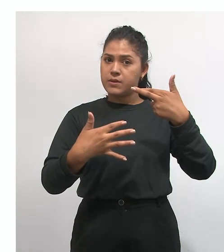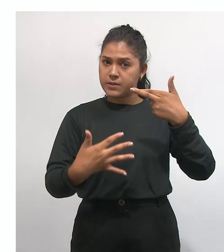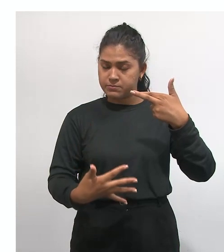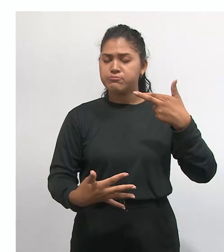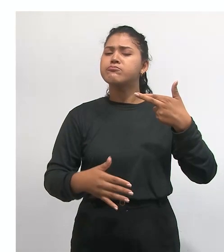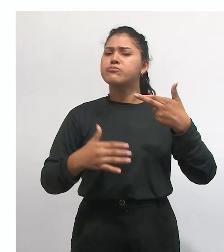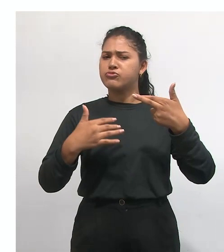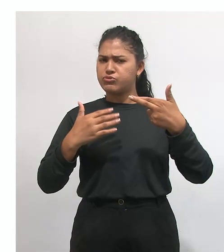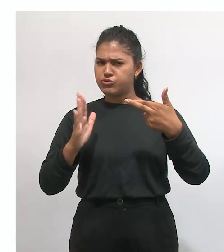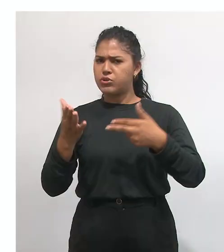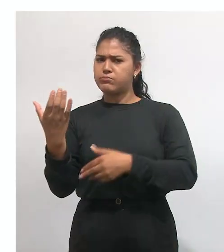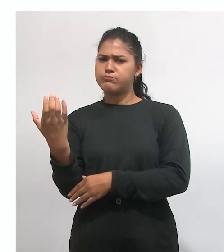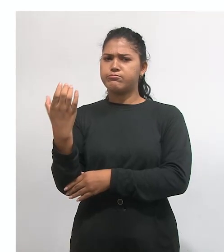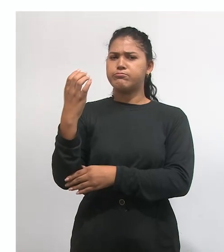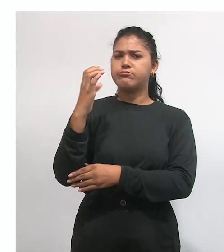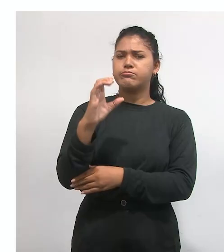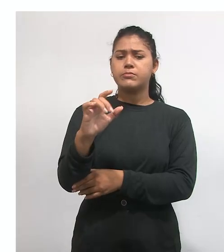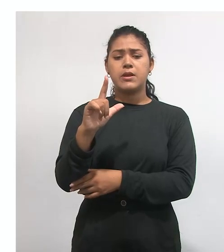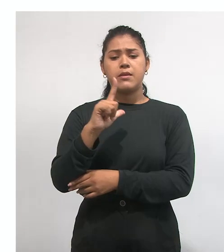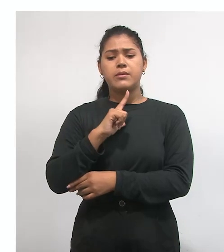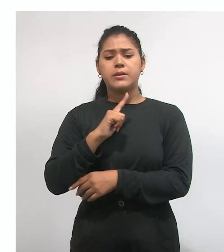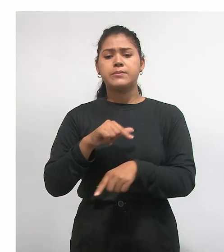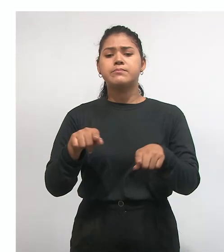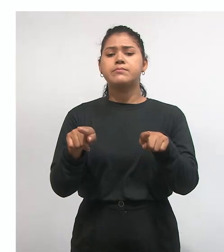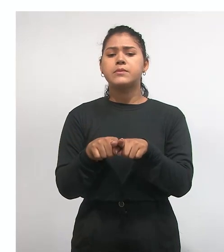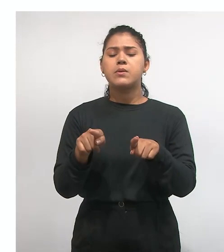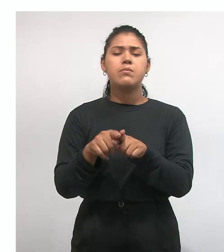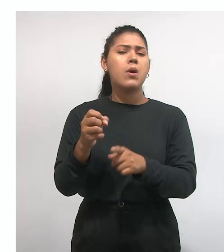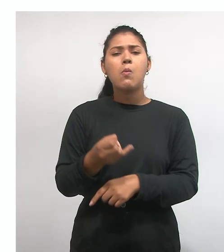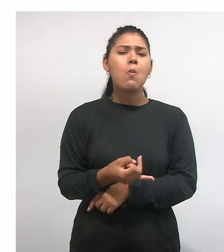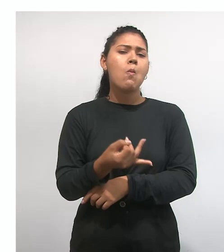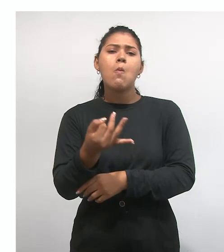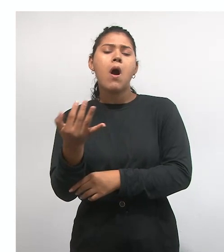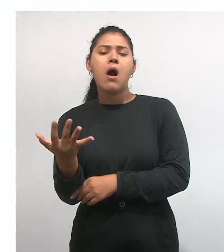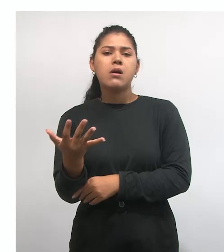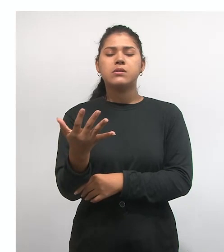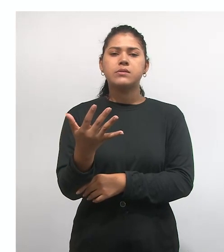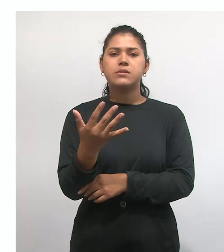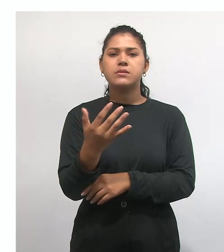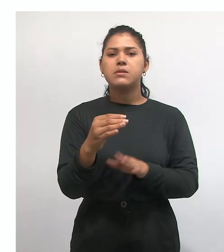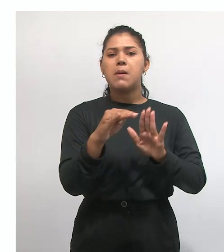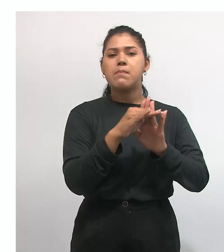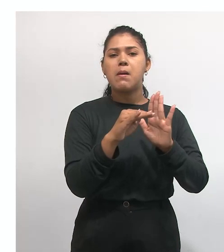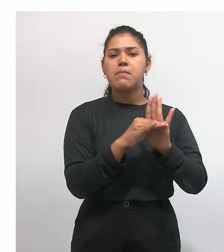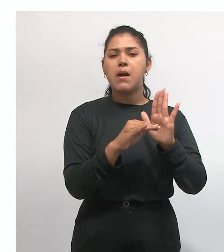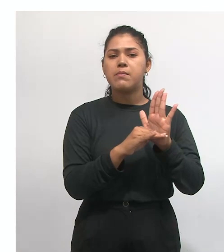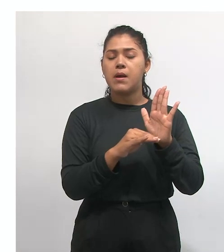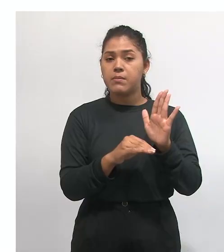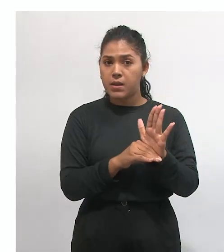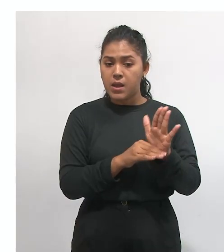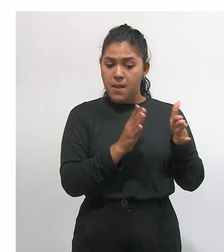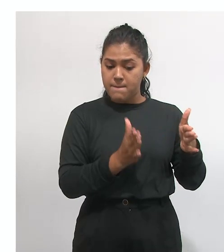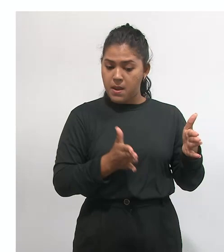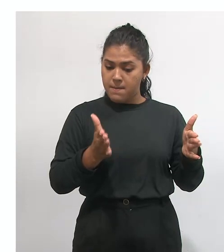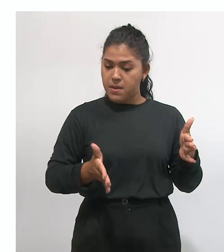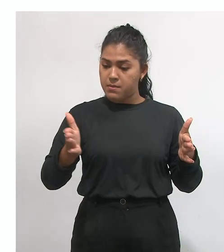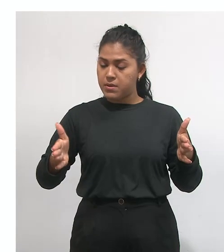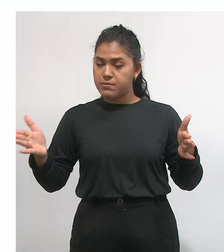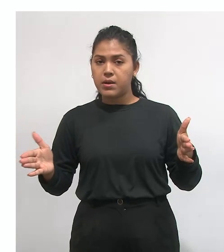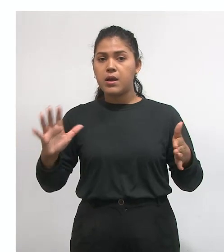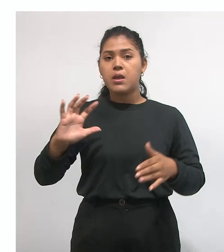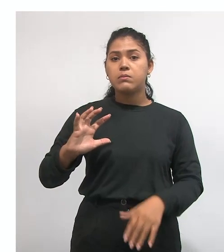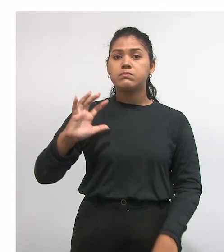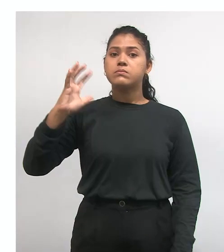que foi recomendada e veja aqui dentro quais são as situações específicas que se